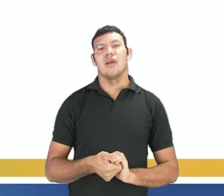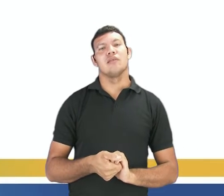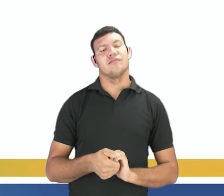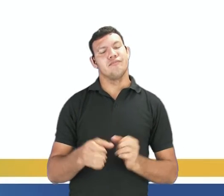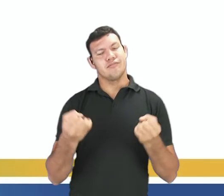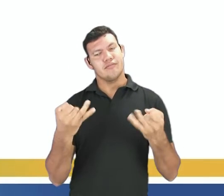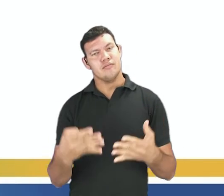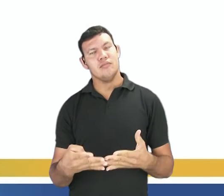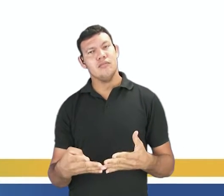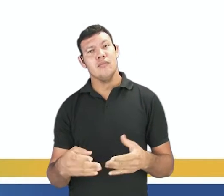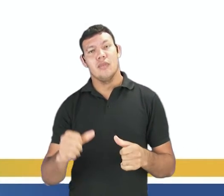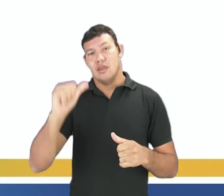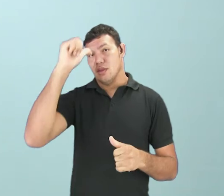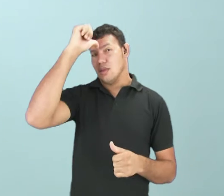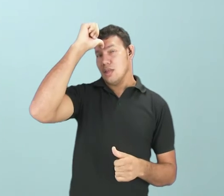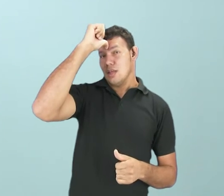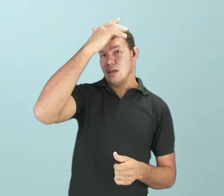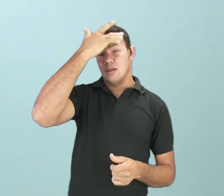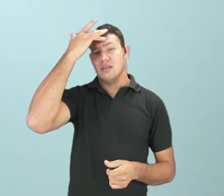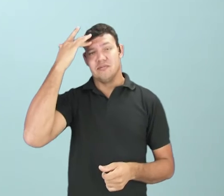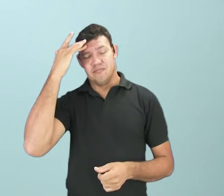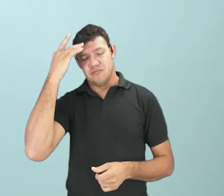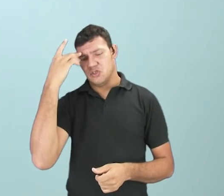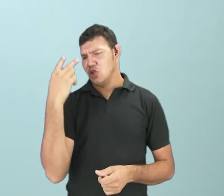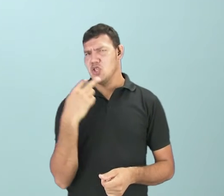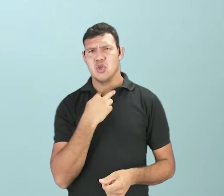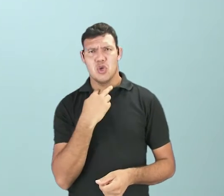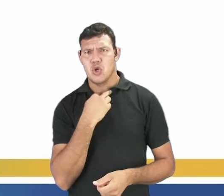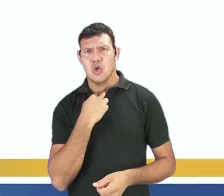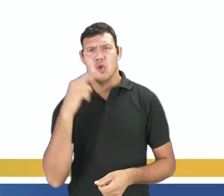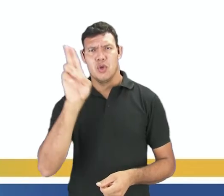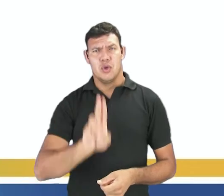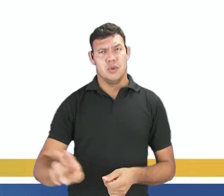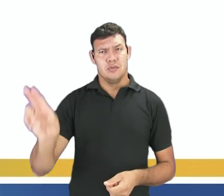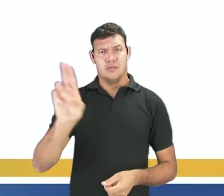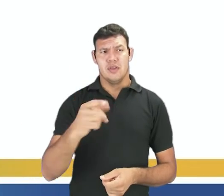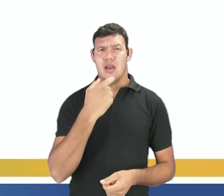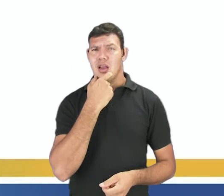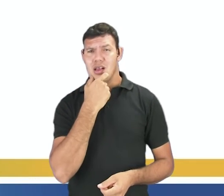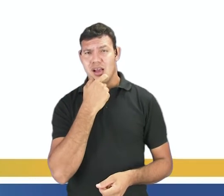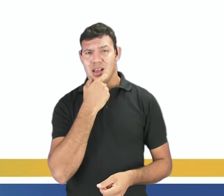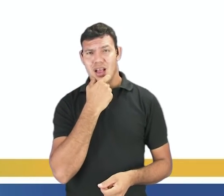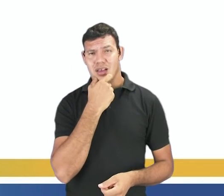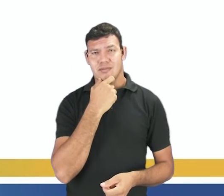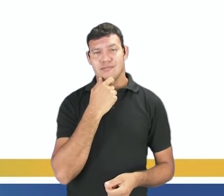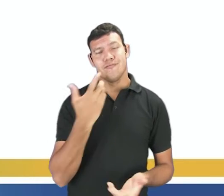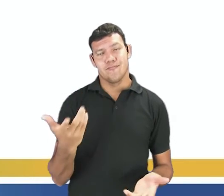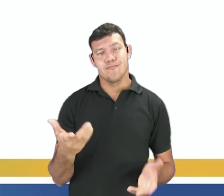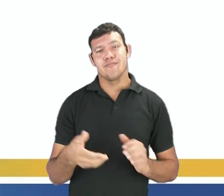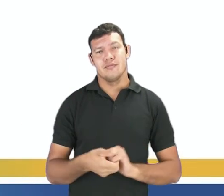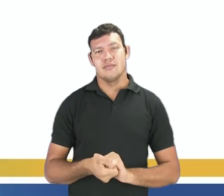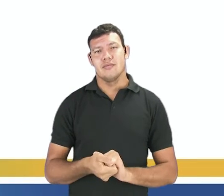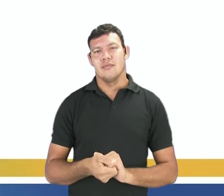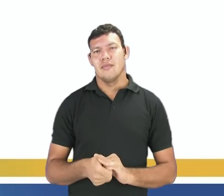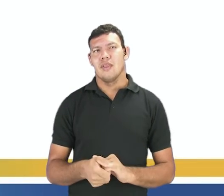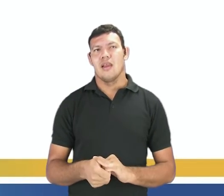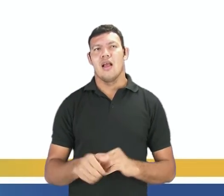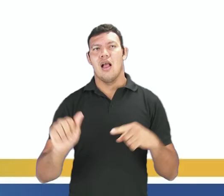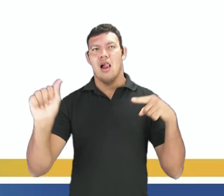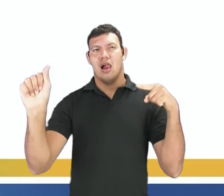Índia falam, não usam inglês porque não é sua língua principal. Então, nós temos as opções. Usa a língua inglesa como efeito humorístico,